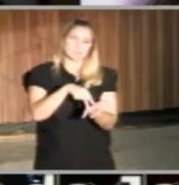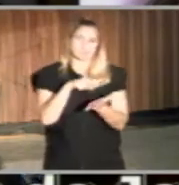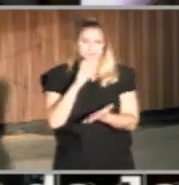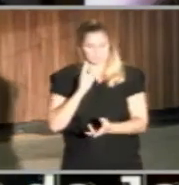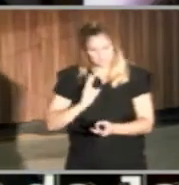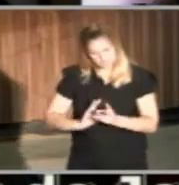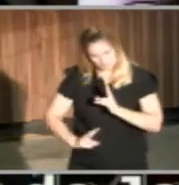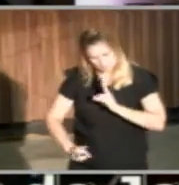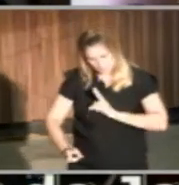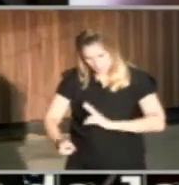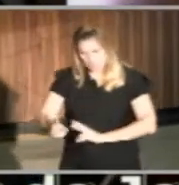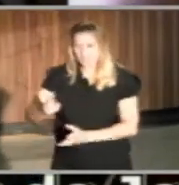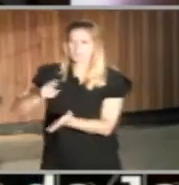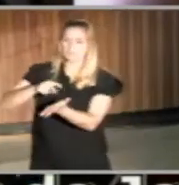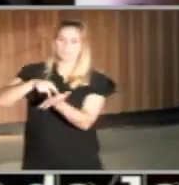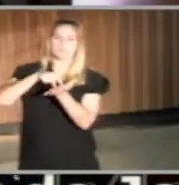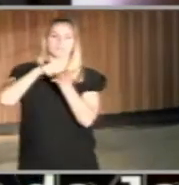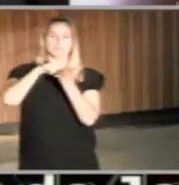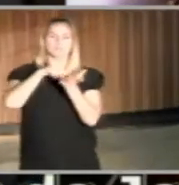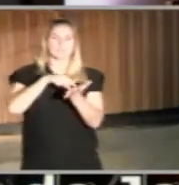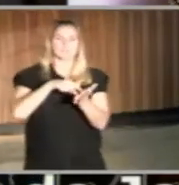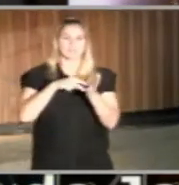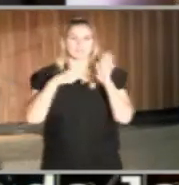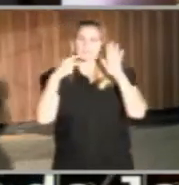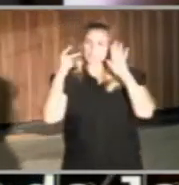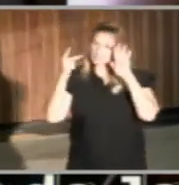sim, firme nas promessas de